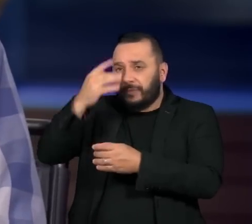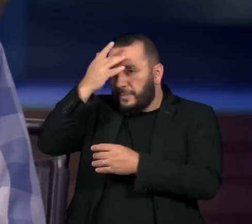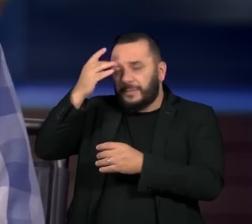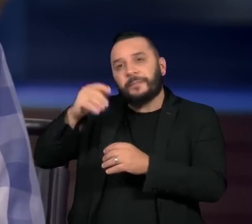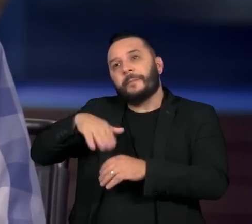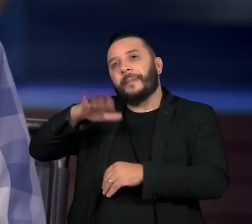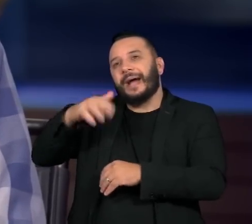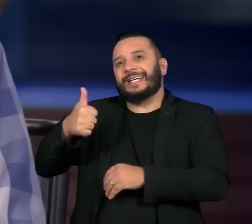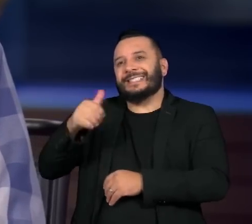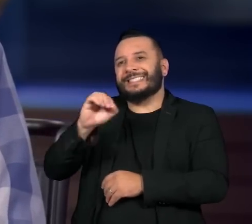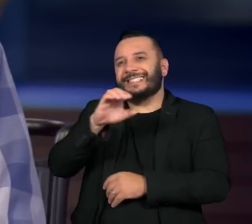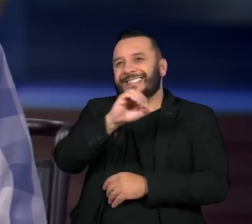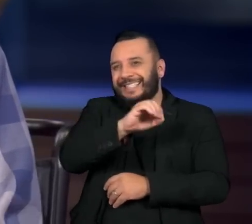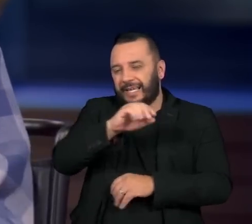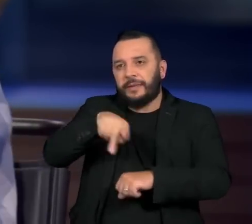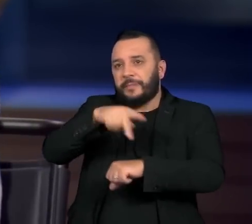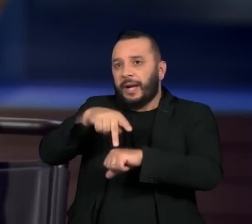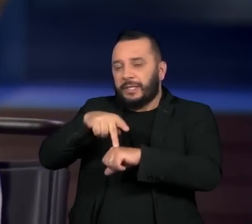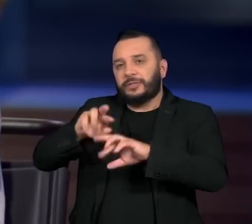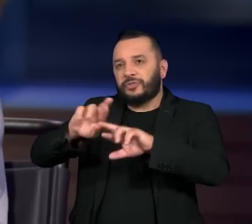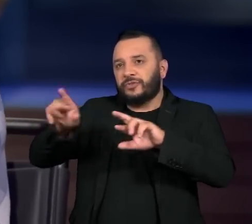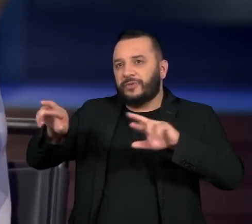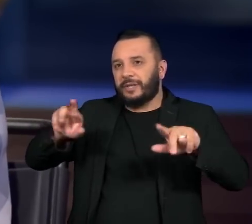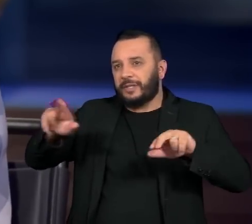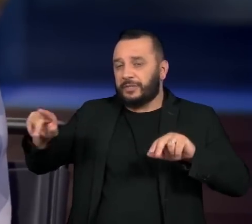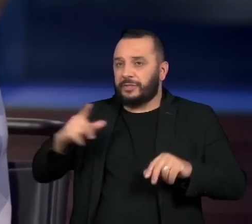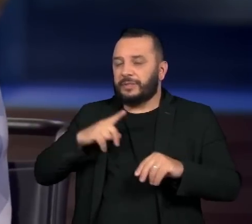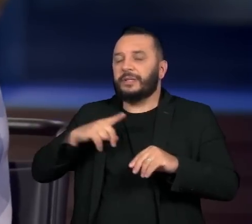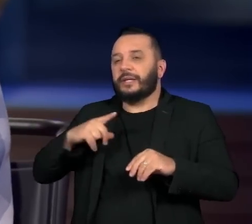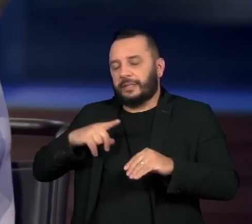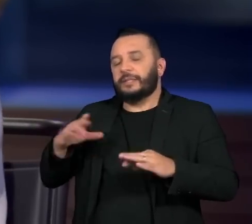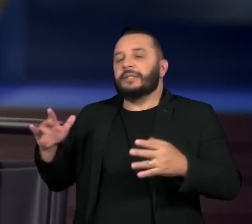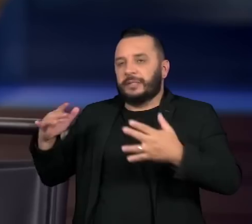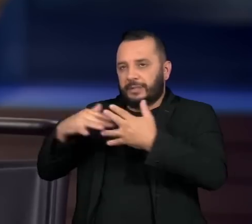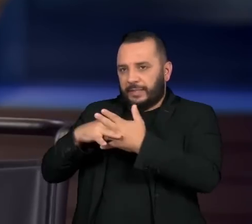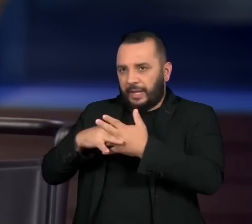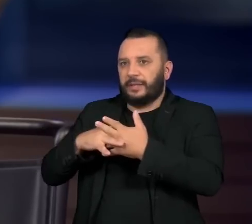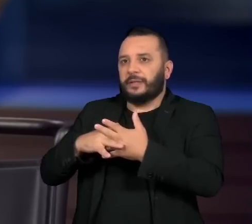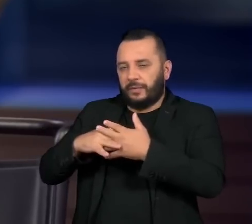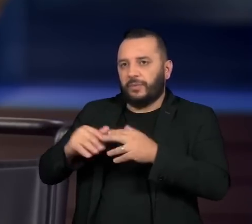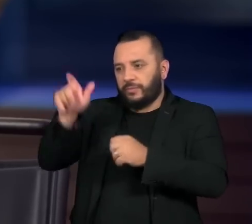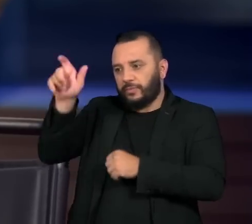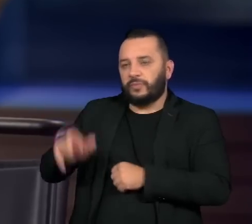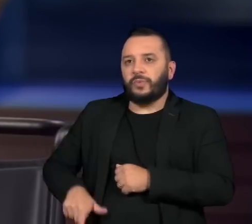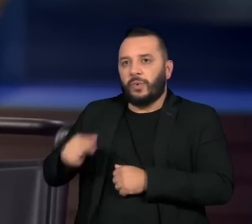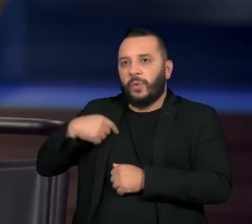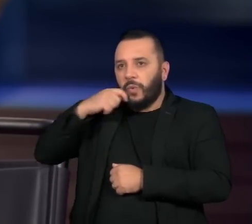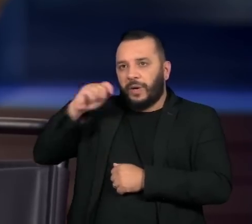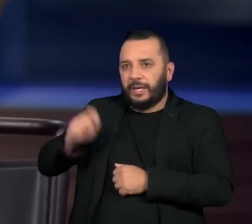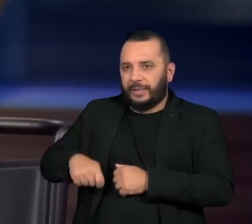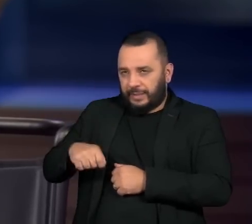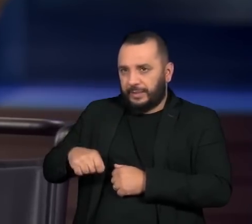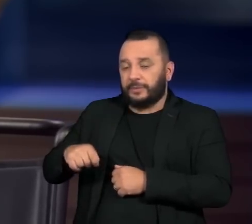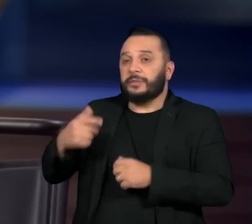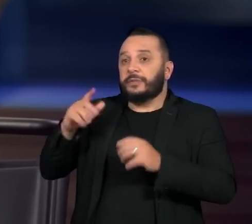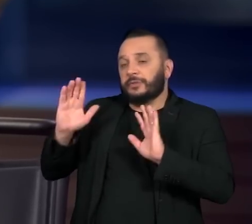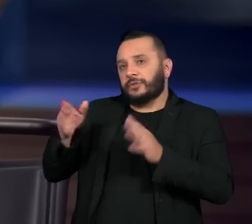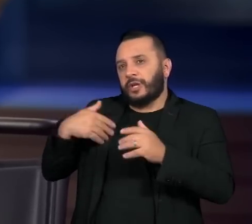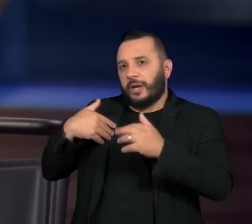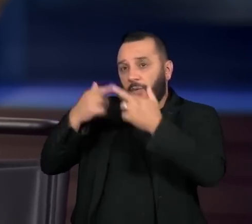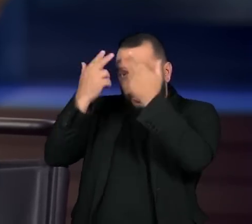para entender a complexidade da coisa, lá existem cidadãos ucranianos de nacionalidade, aqui a gente diria etnia